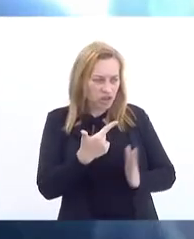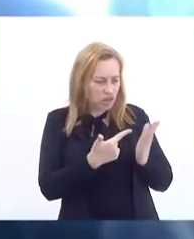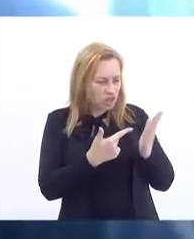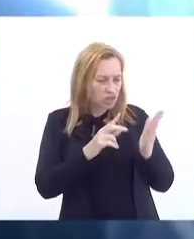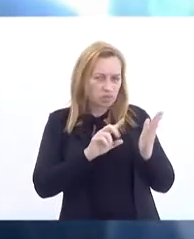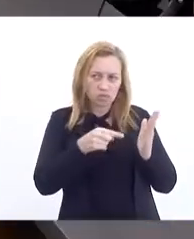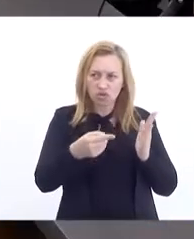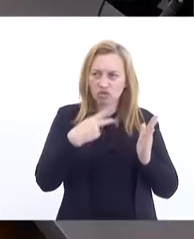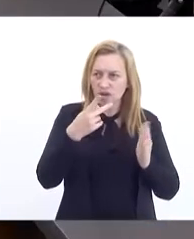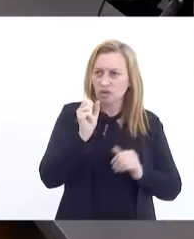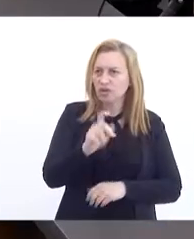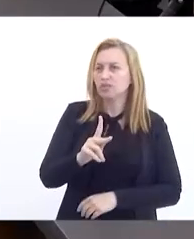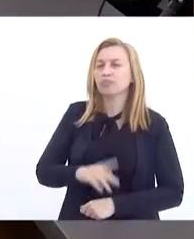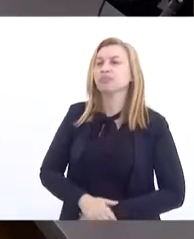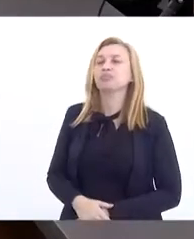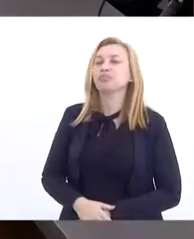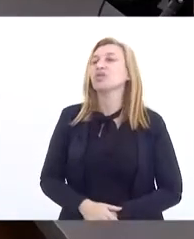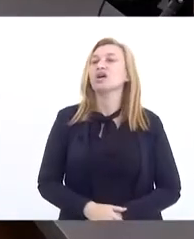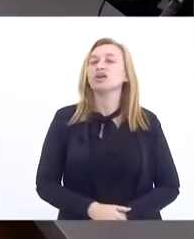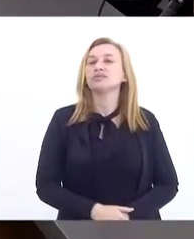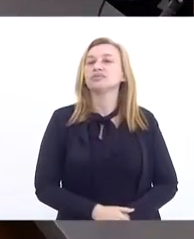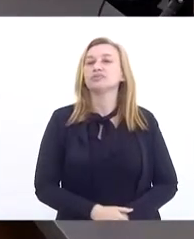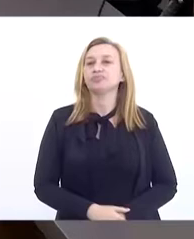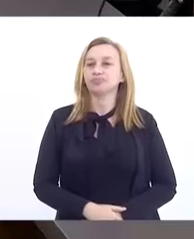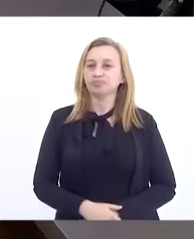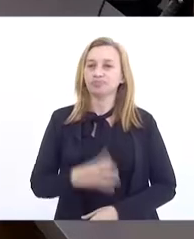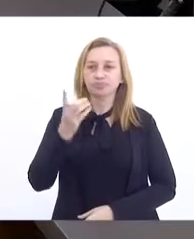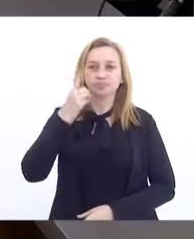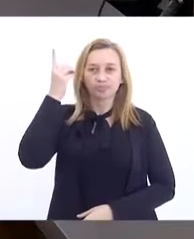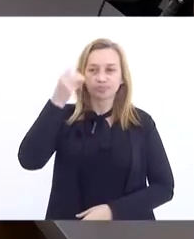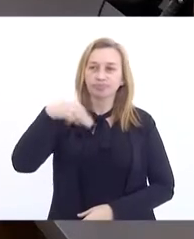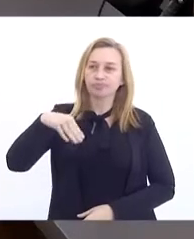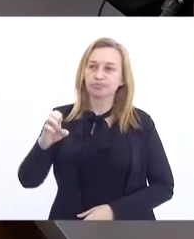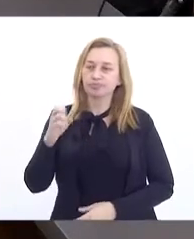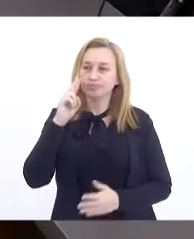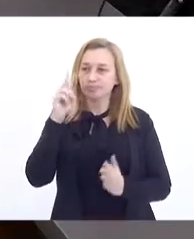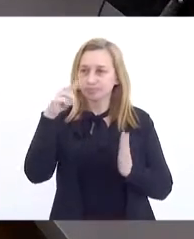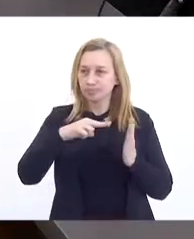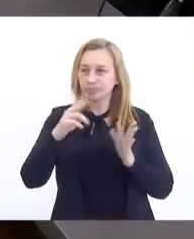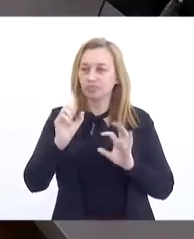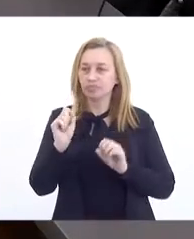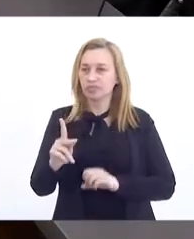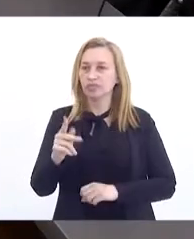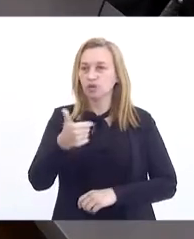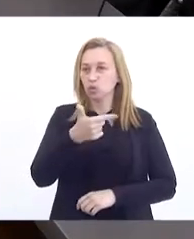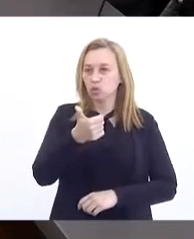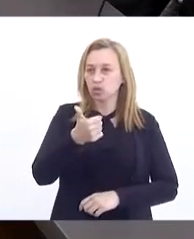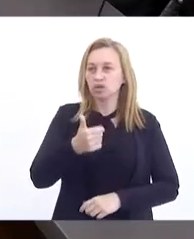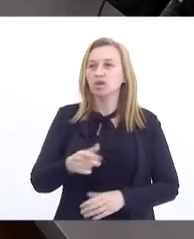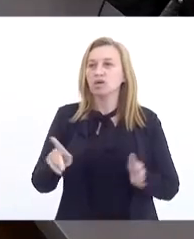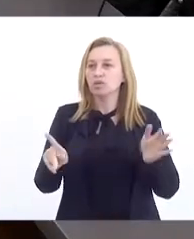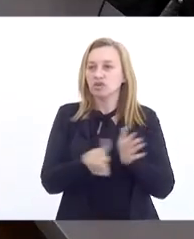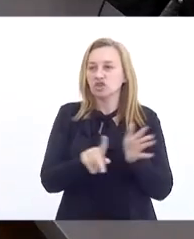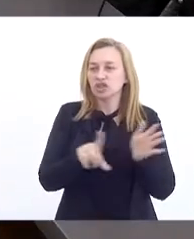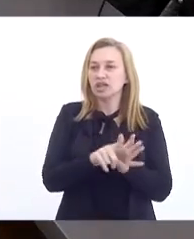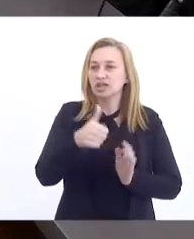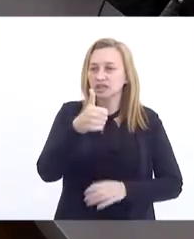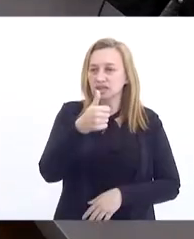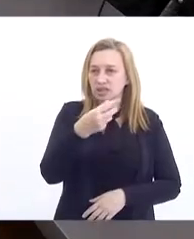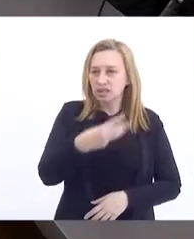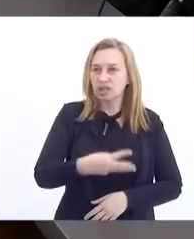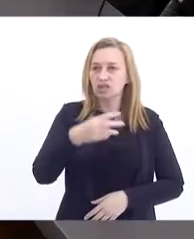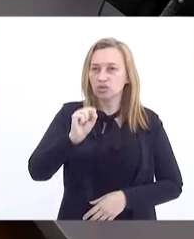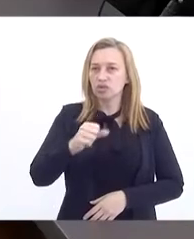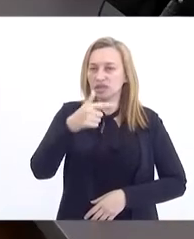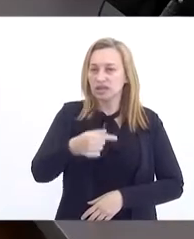Ok. Concedido pedido de vista, deputado Carlos Mink. 12 na pauta. Projeto de lei